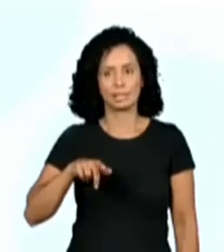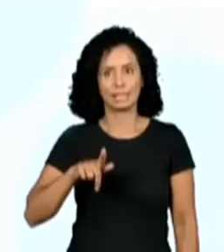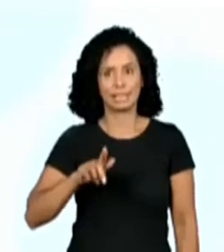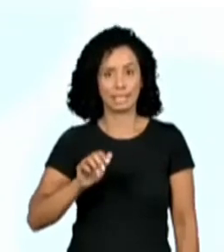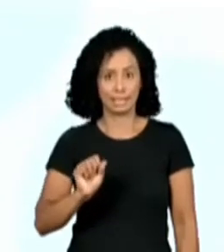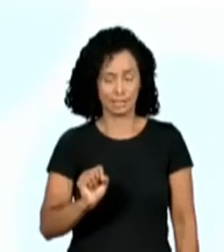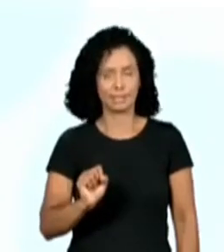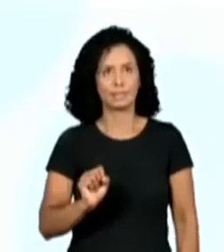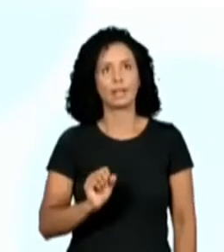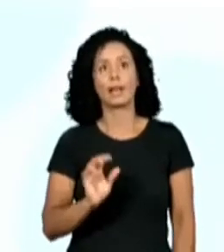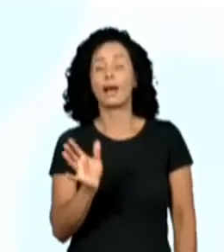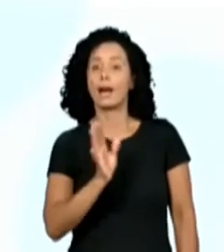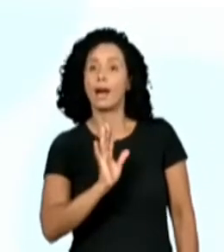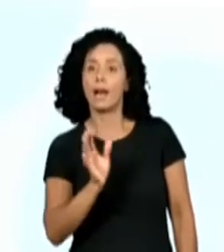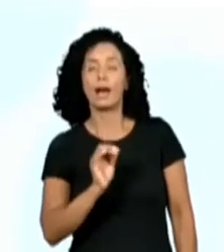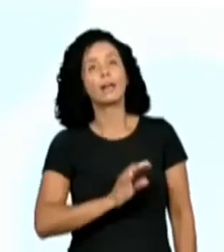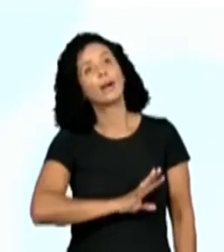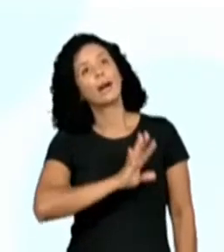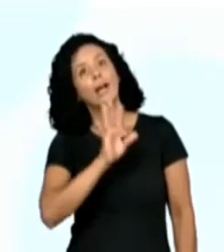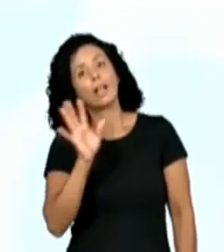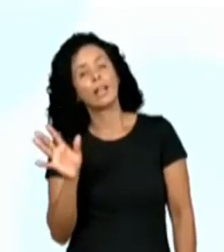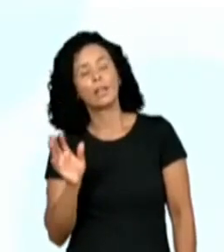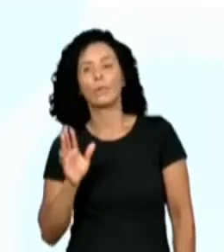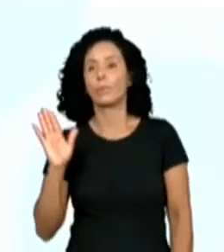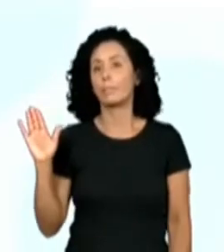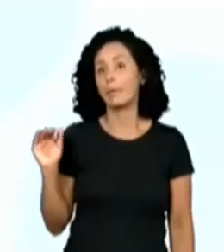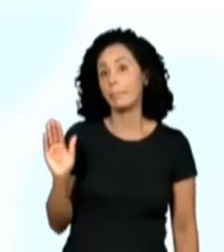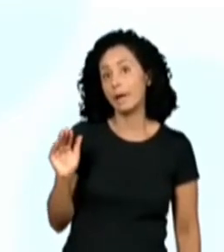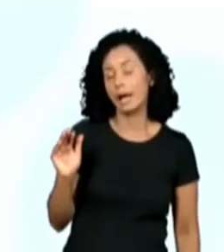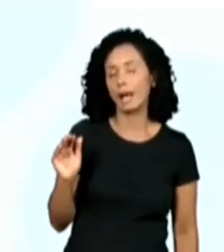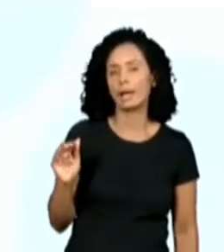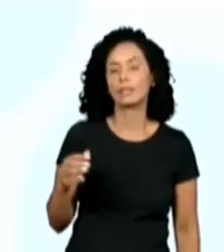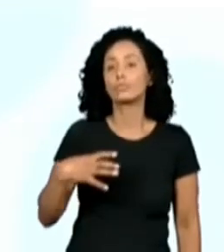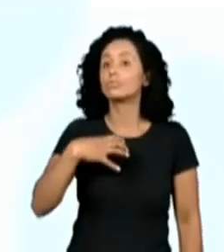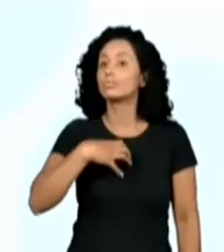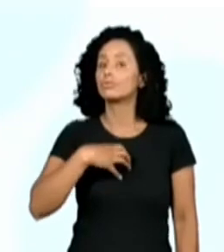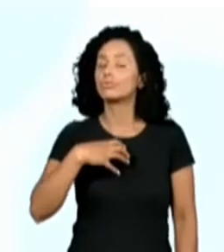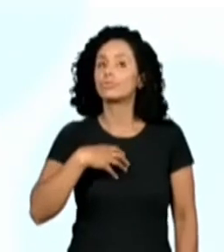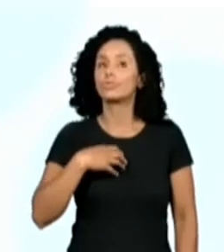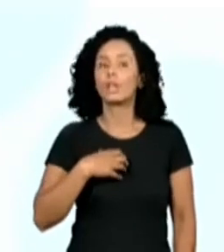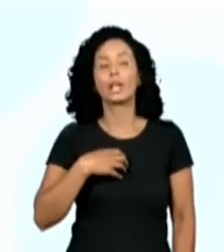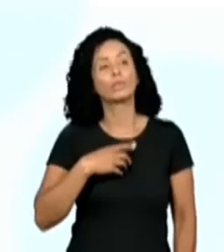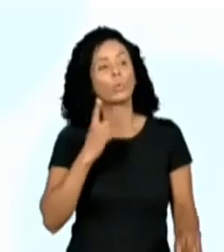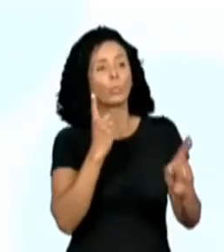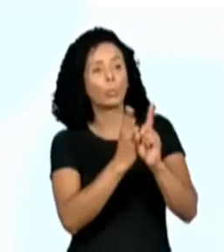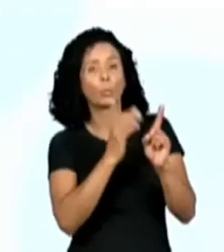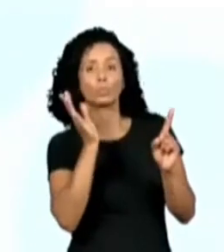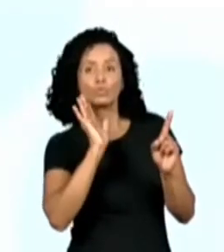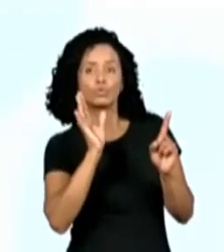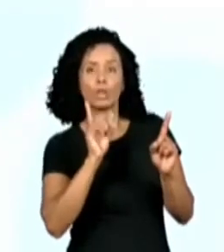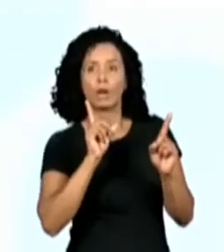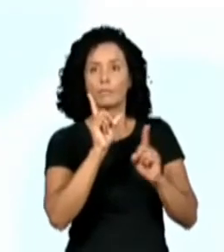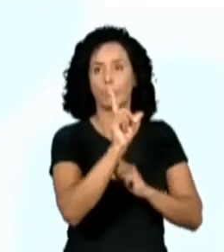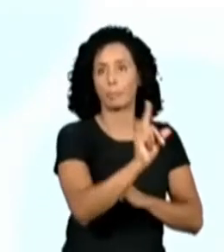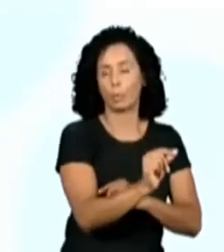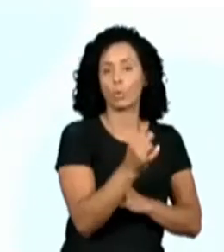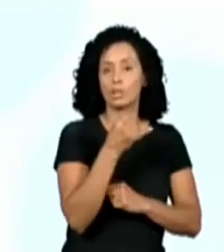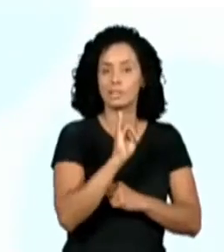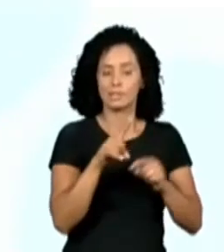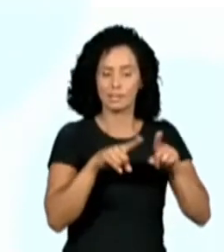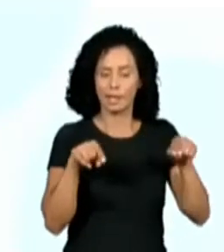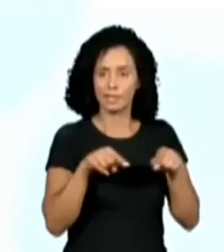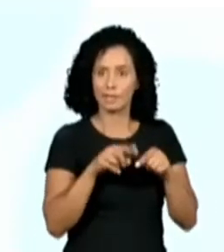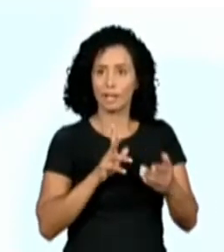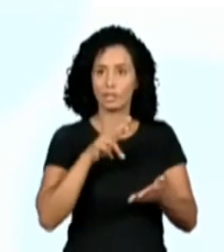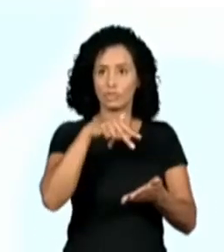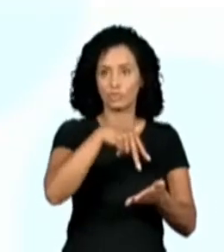no hello, no goodbye. Todas aquelas formas que a gente usa para poder cumprimentar as pessoas quando a gente chega na sala de aula e quando a gente vai